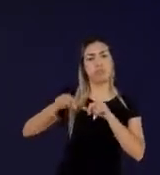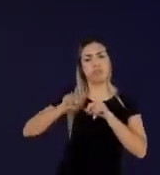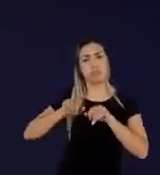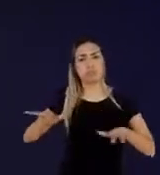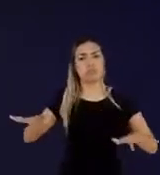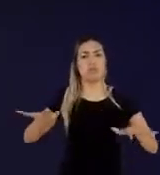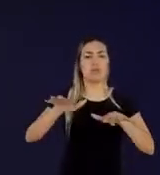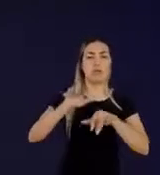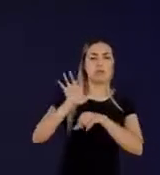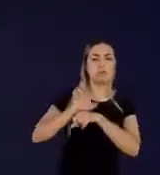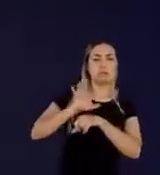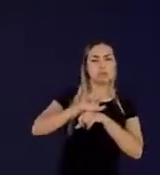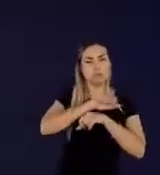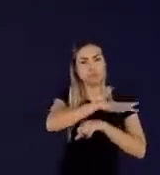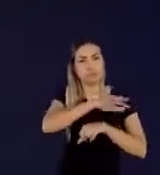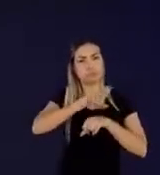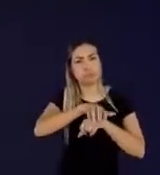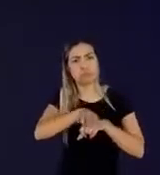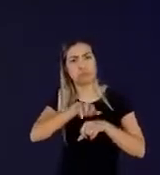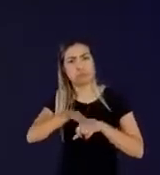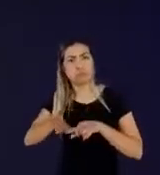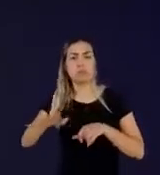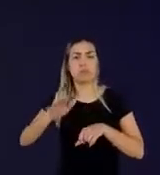desenvolvendo pesquisa